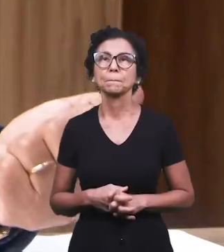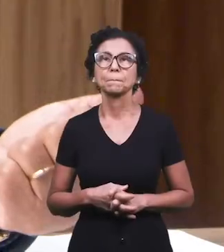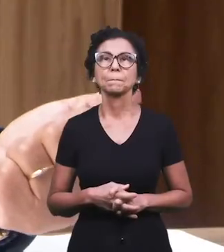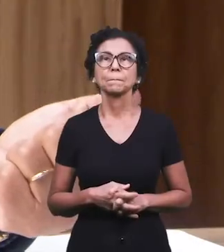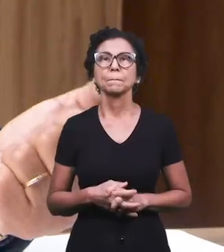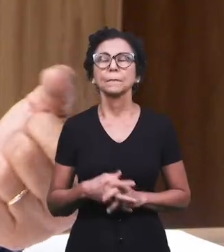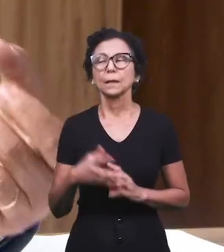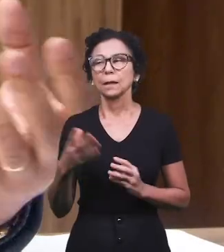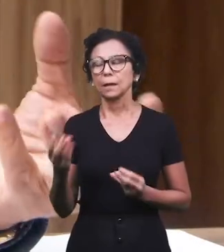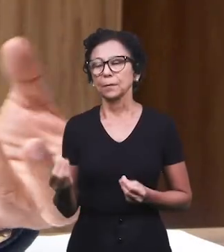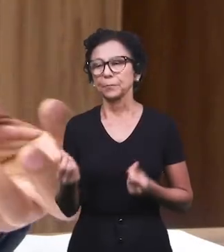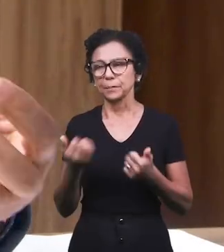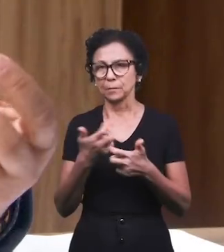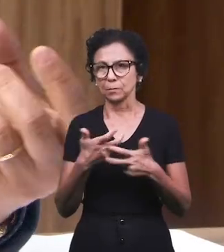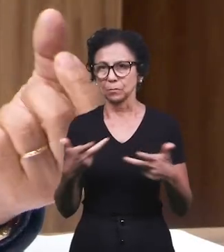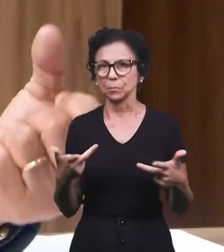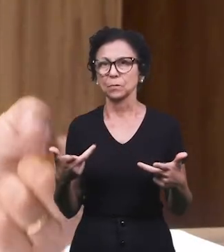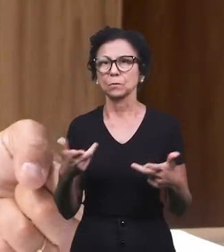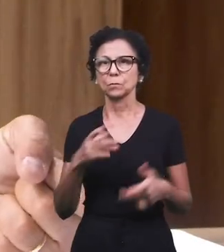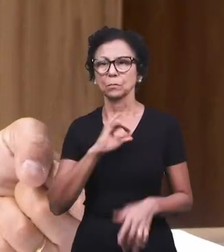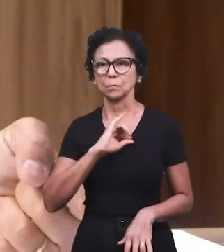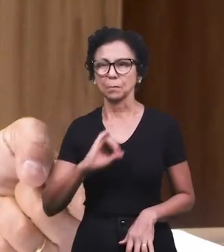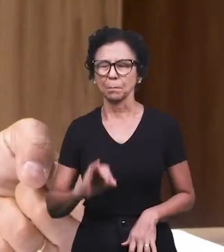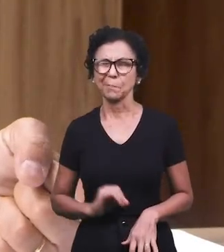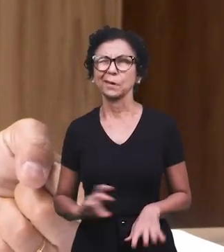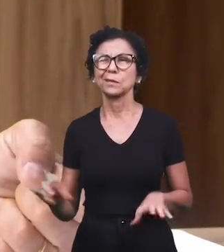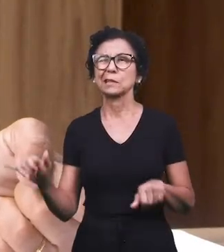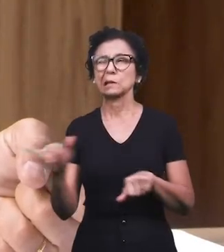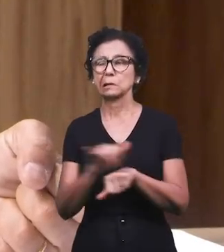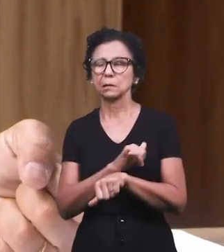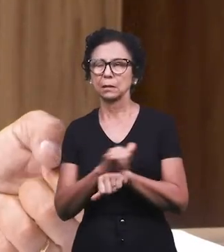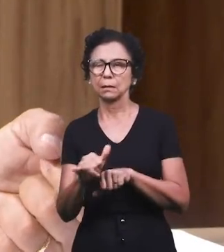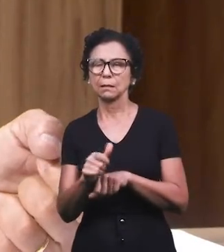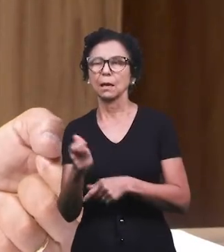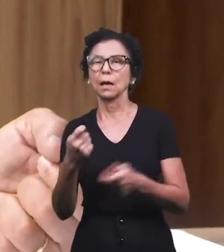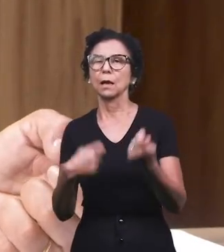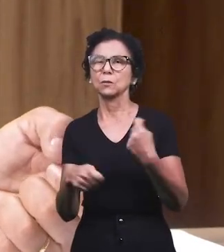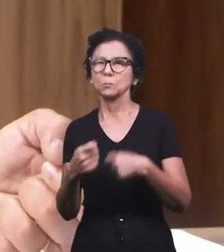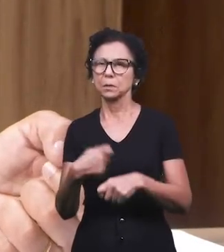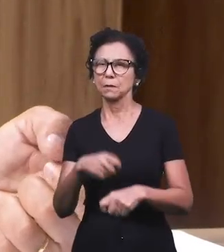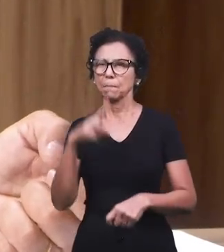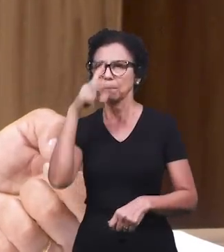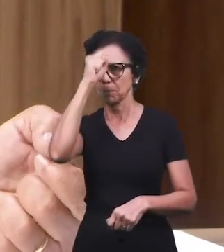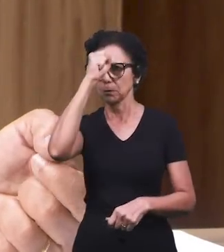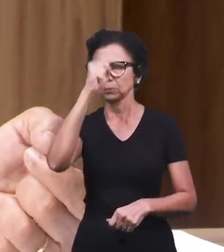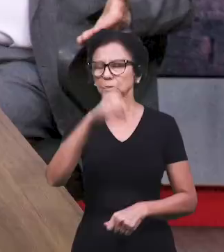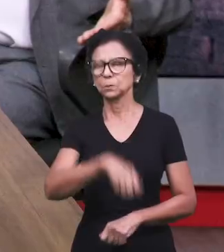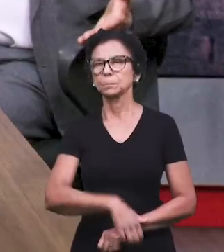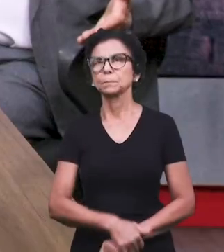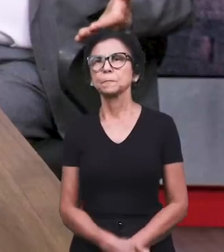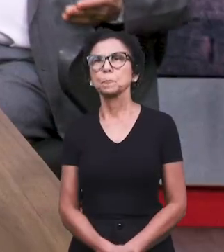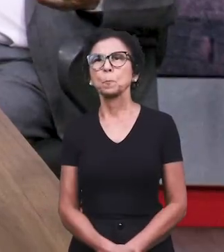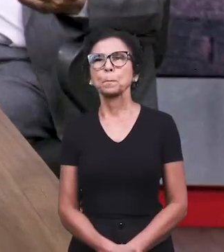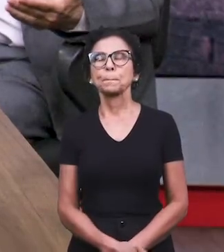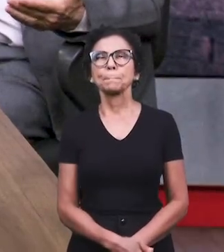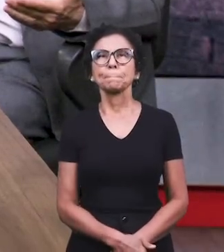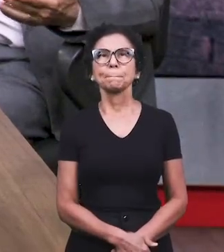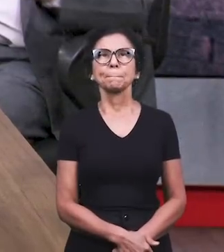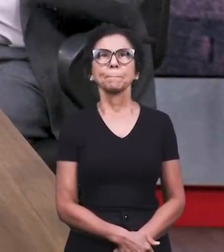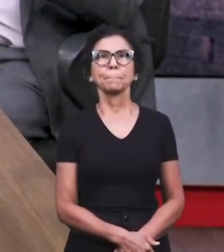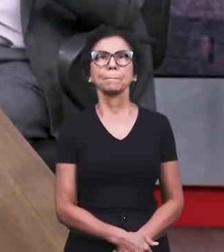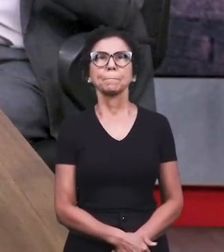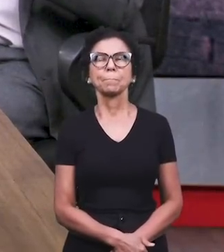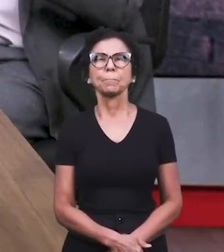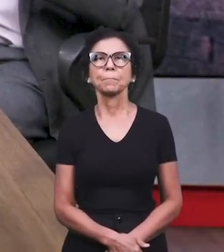agora, essas coisas do Império são realmente estratégias administrativas, eram fortes mesmo. Agora tem um